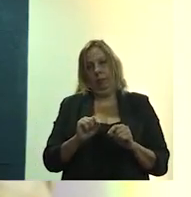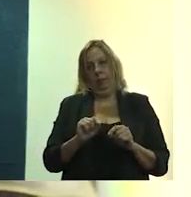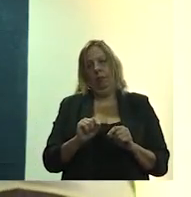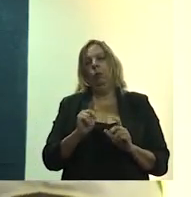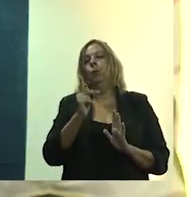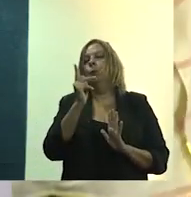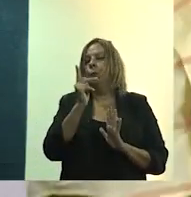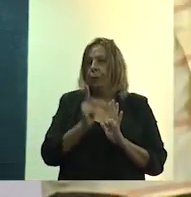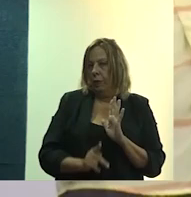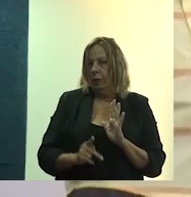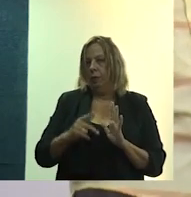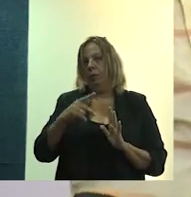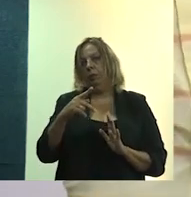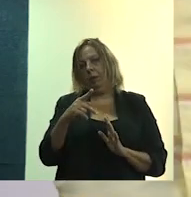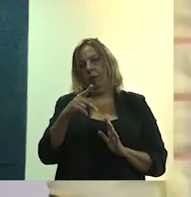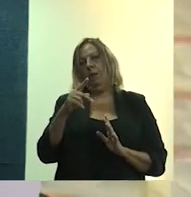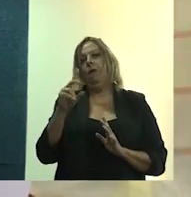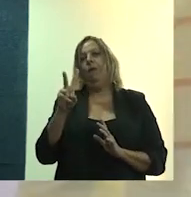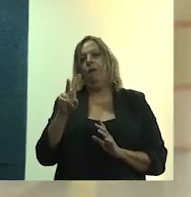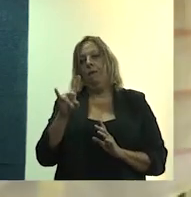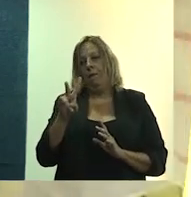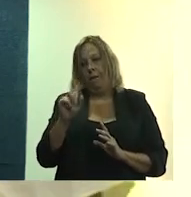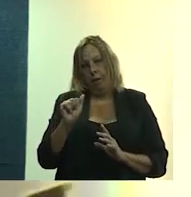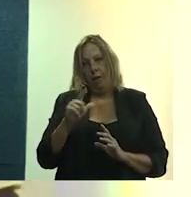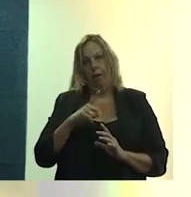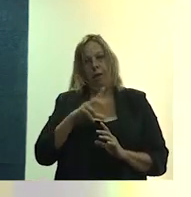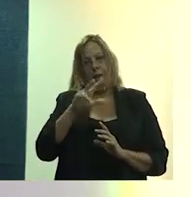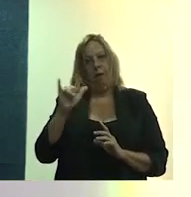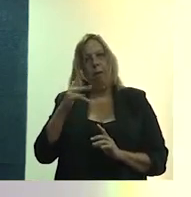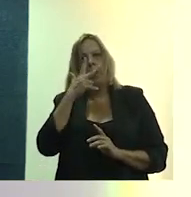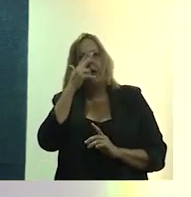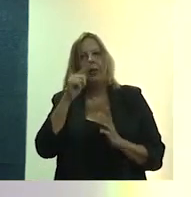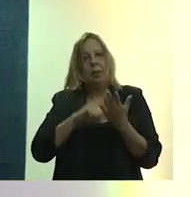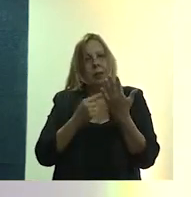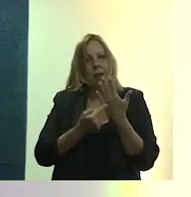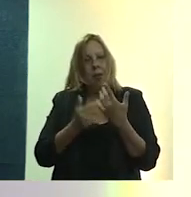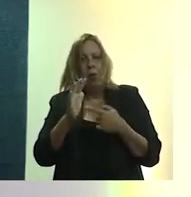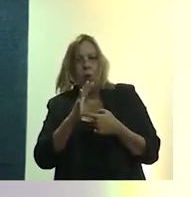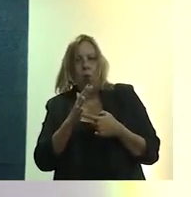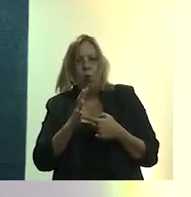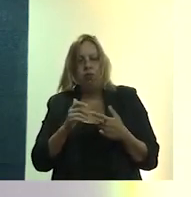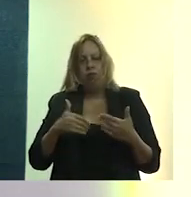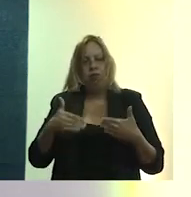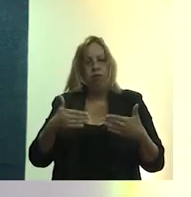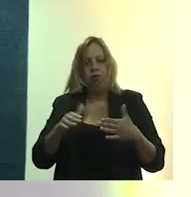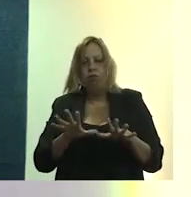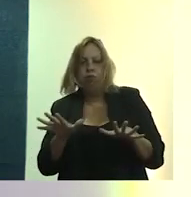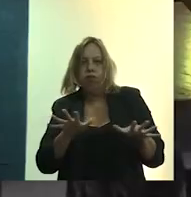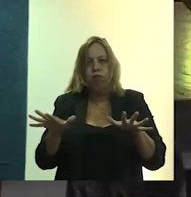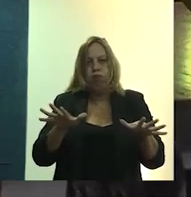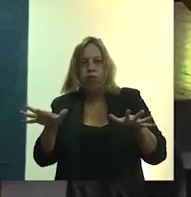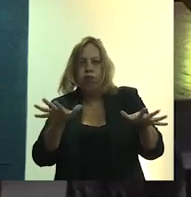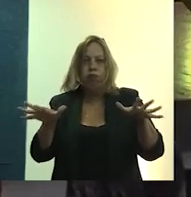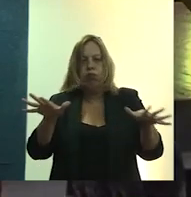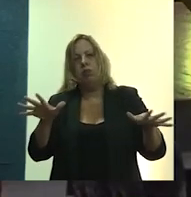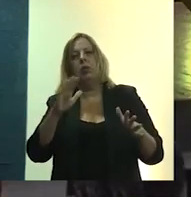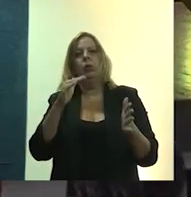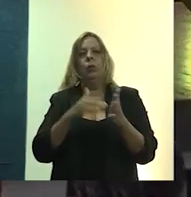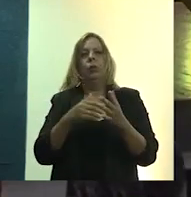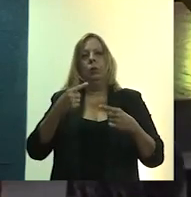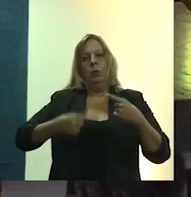o plano Periferia viva que é o motor que vai agregar todas essas essas políticas